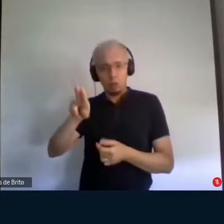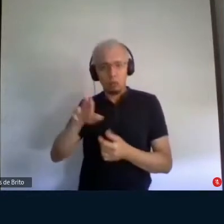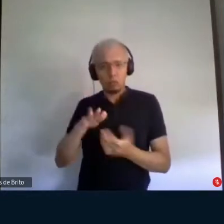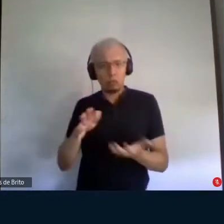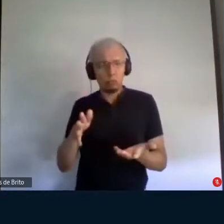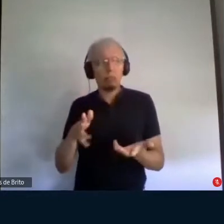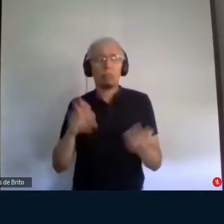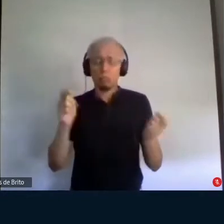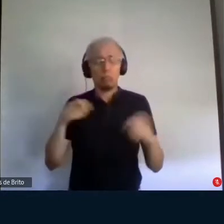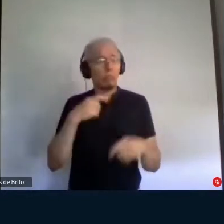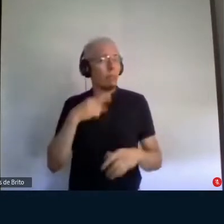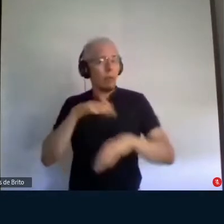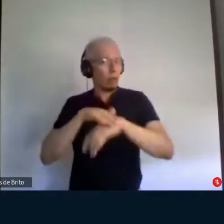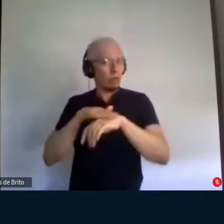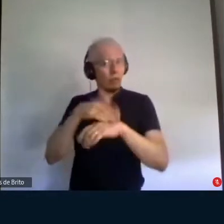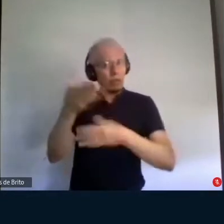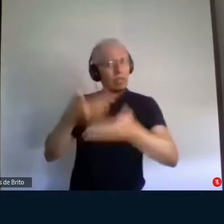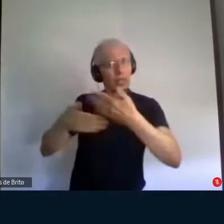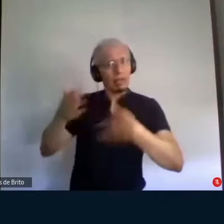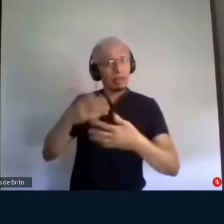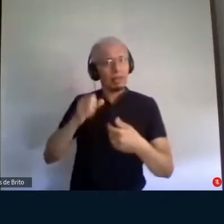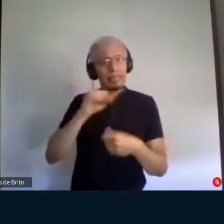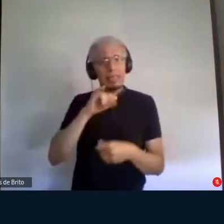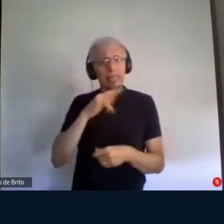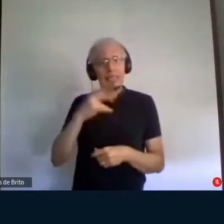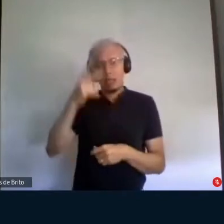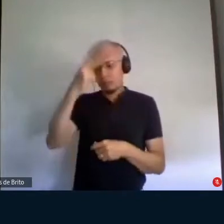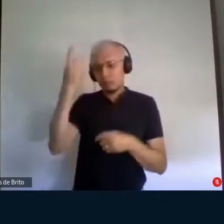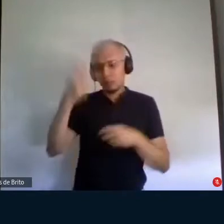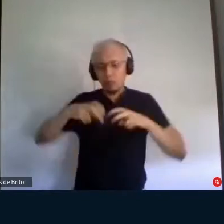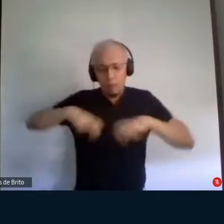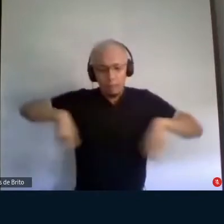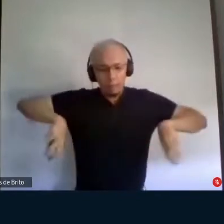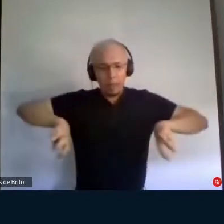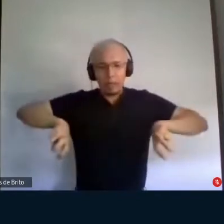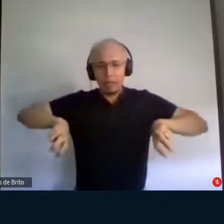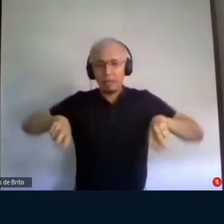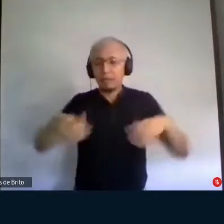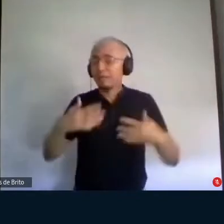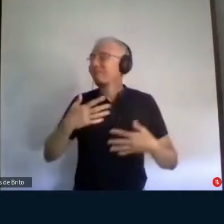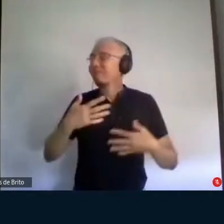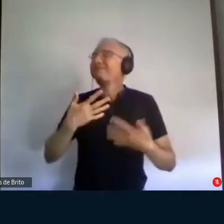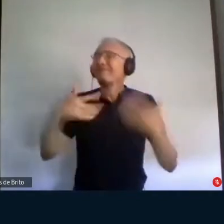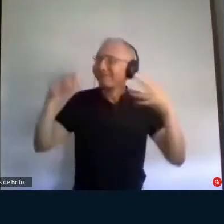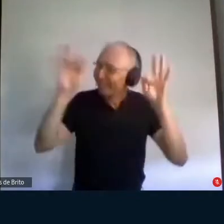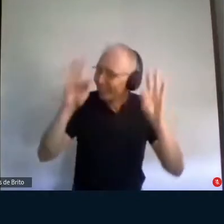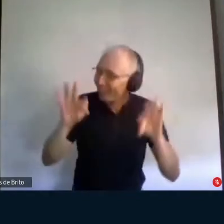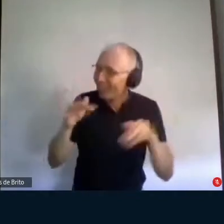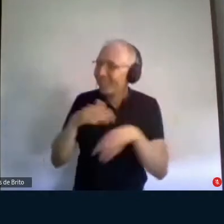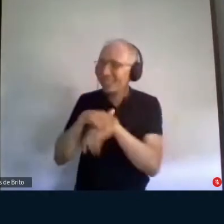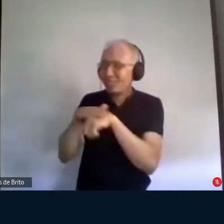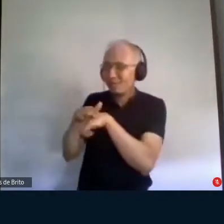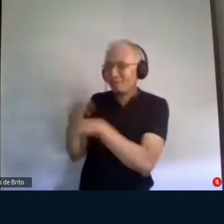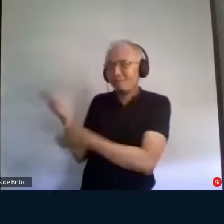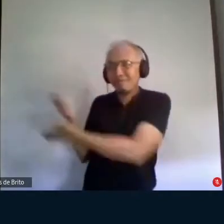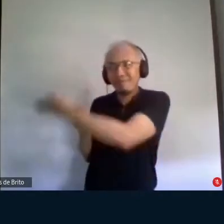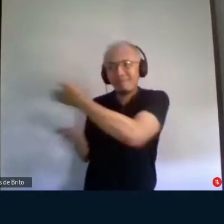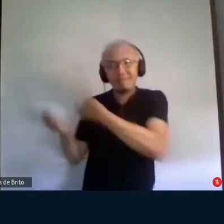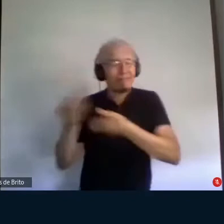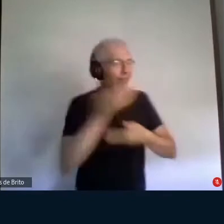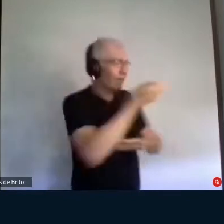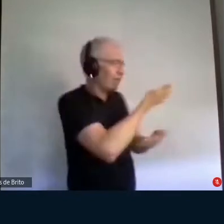e se os nossos colegas da banca, com os quais, inclusive, eu fico muito feliz de dialogar, são pessoas que eu